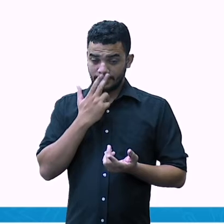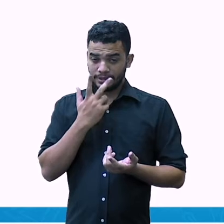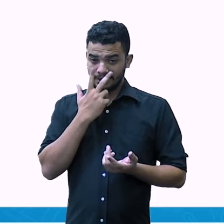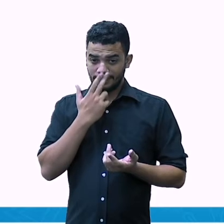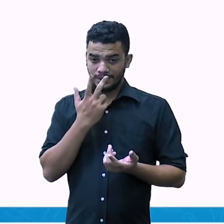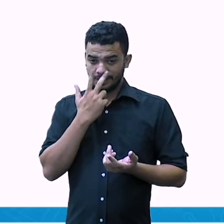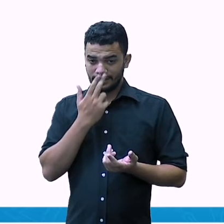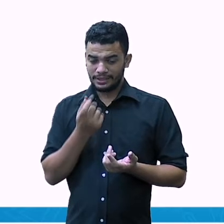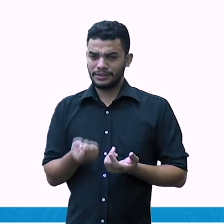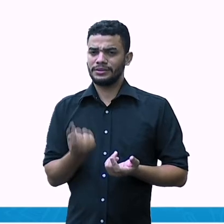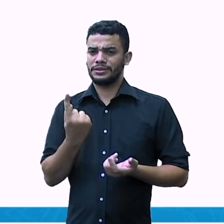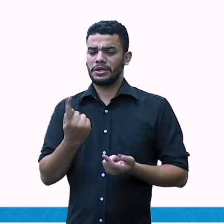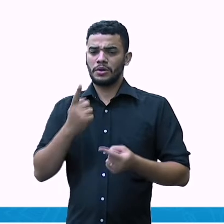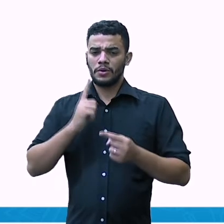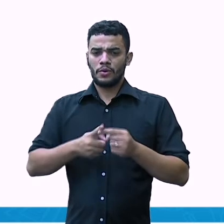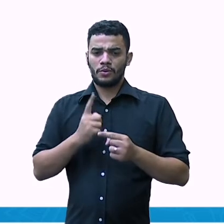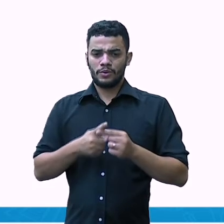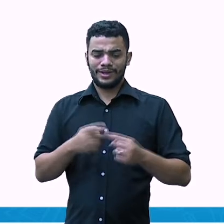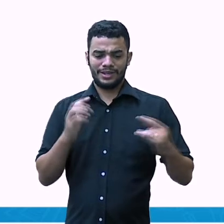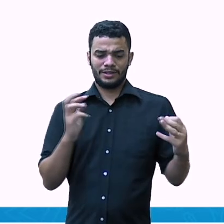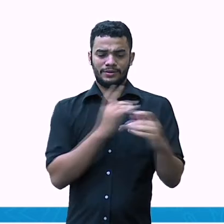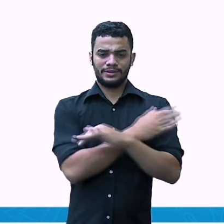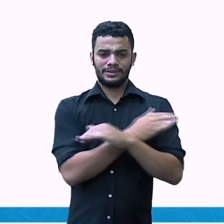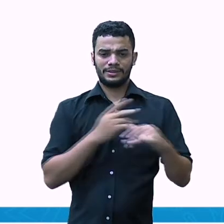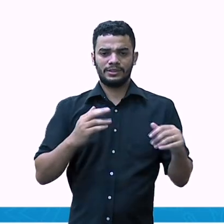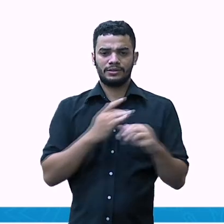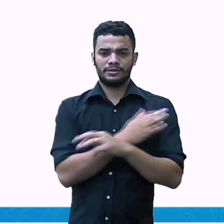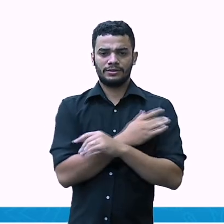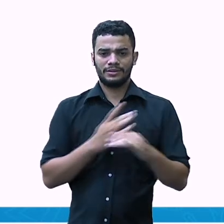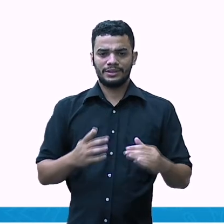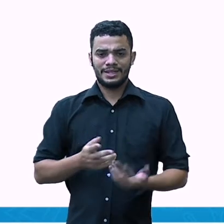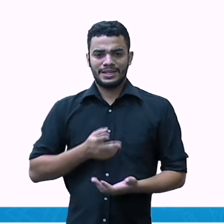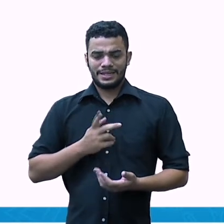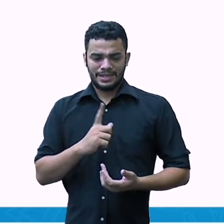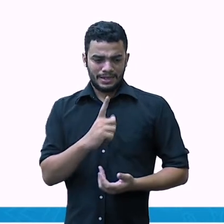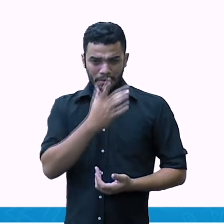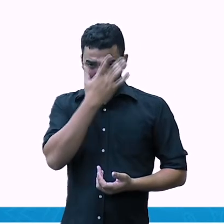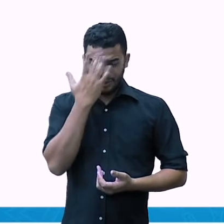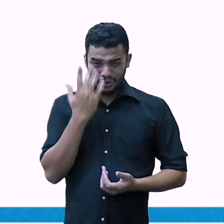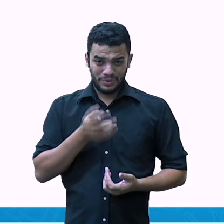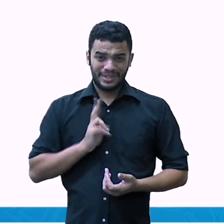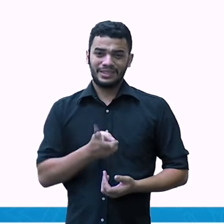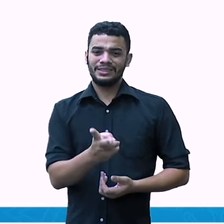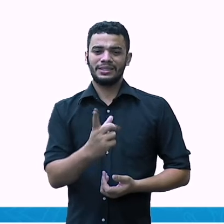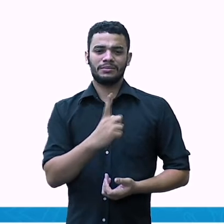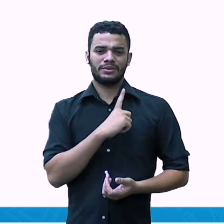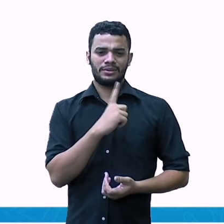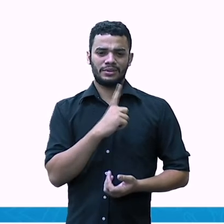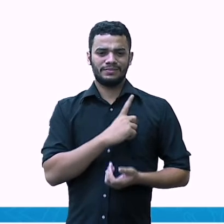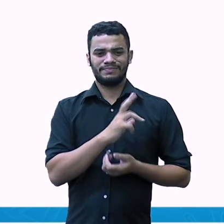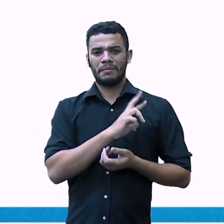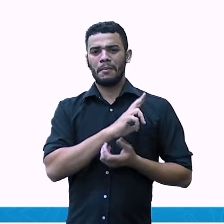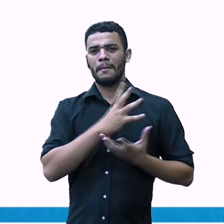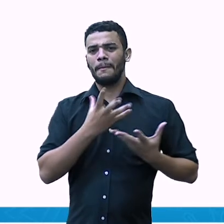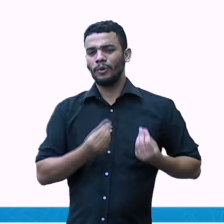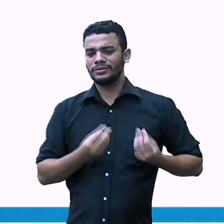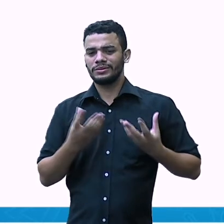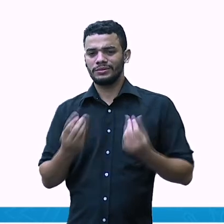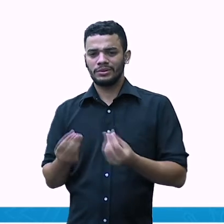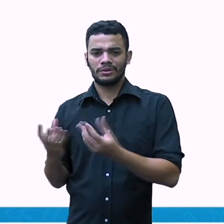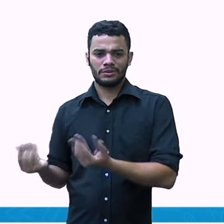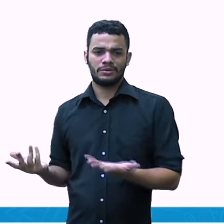do centro da cidade. Normalmente o centro está com muitas pessoas na rua, não é mesmo? O que nos leva a pensar